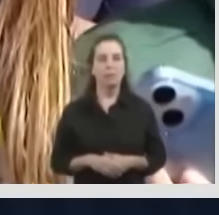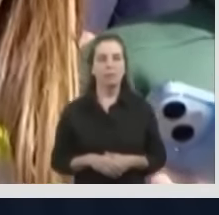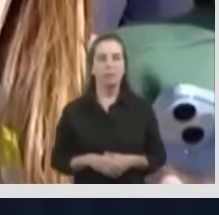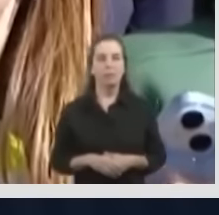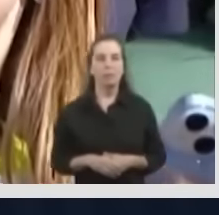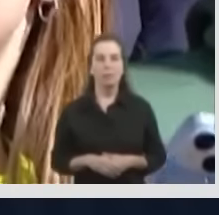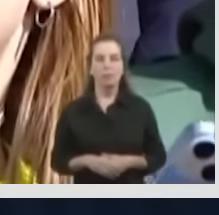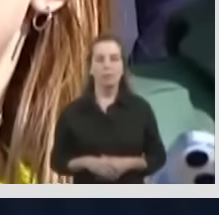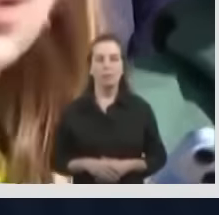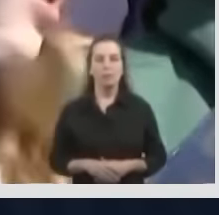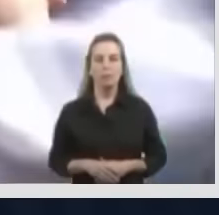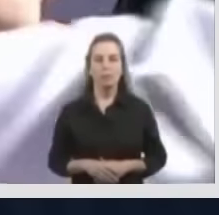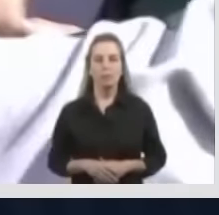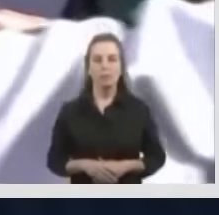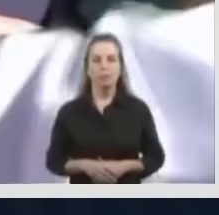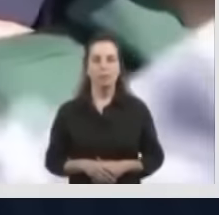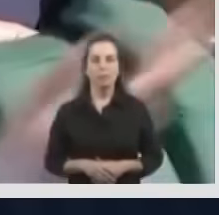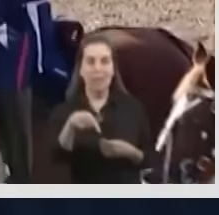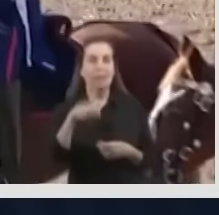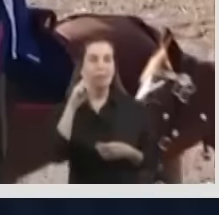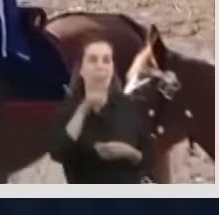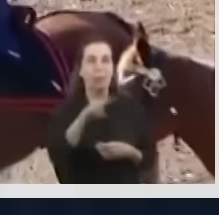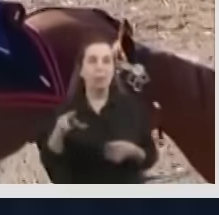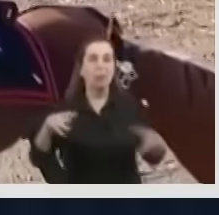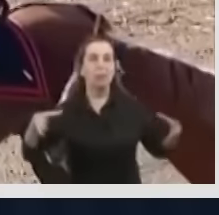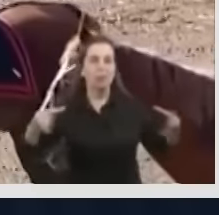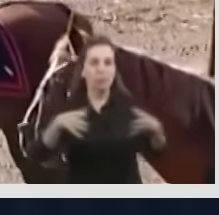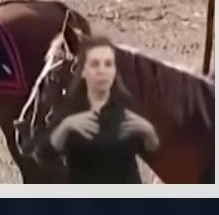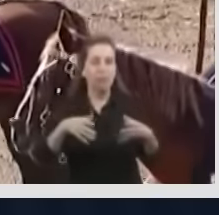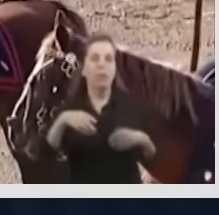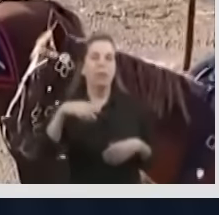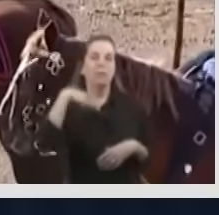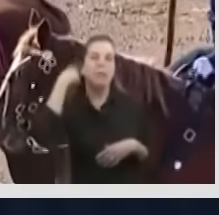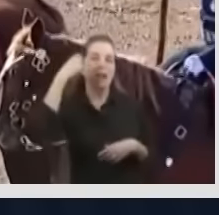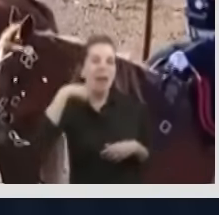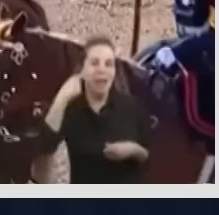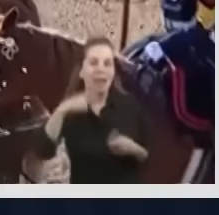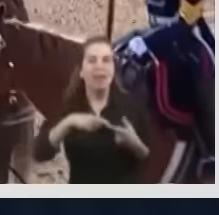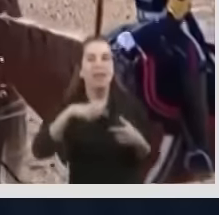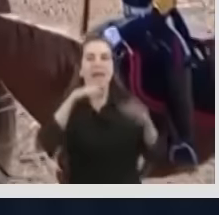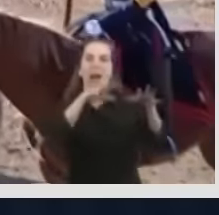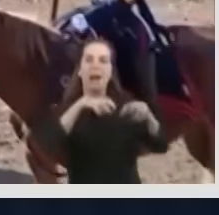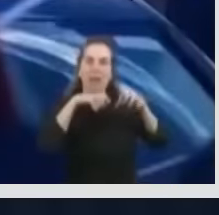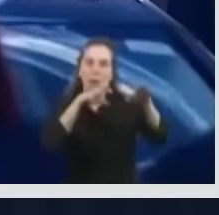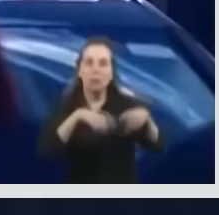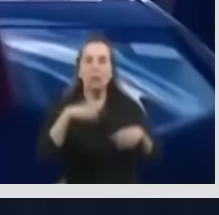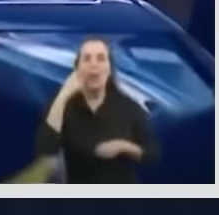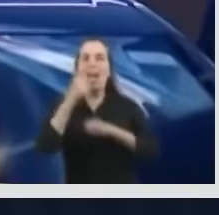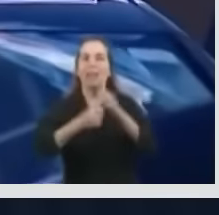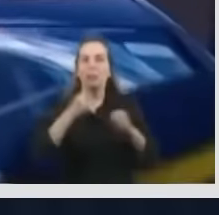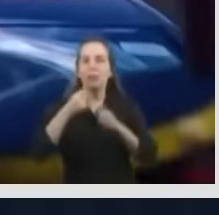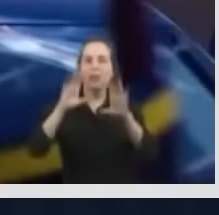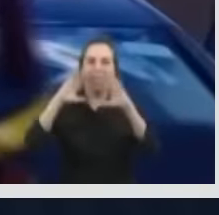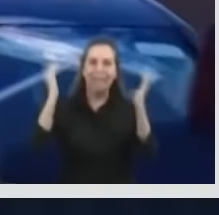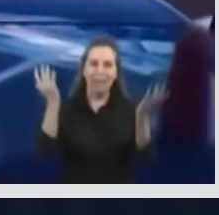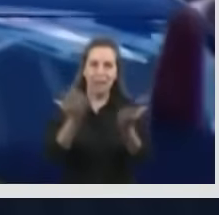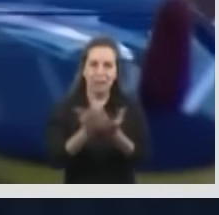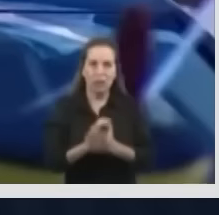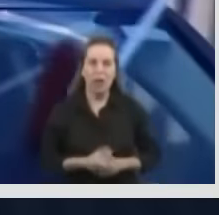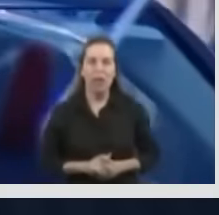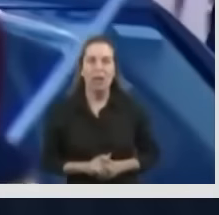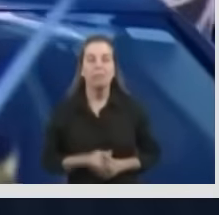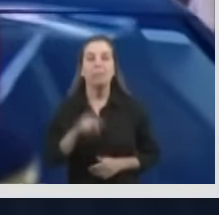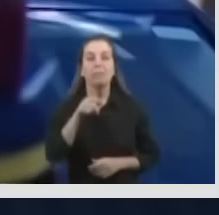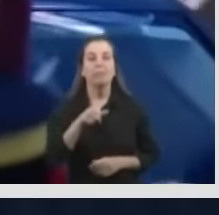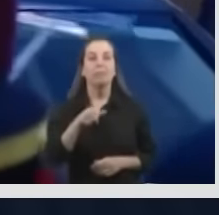dia 28, ele condicionou a retirada do CEPO e das retenções ao zero